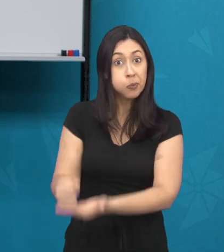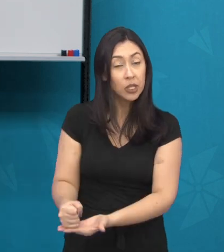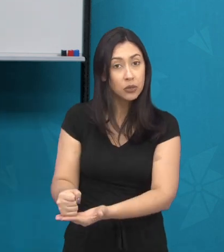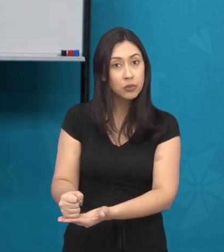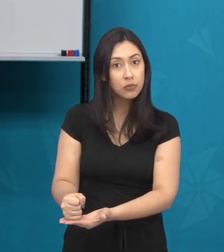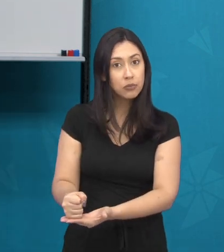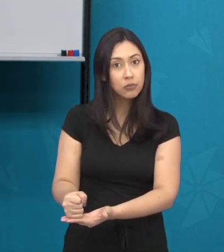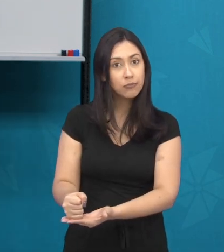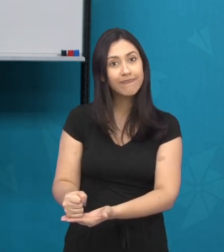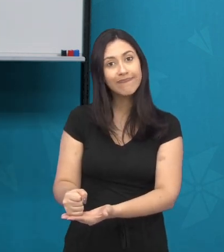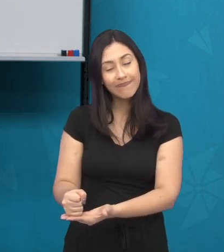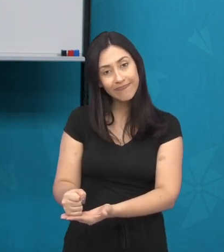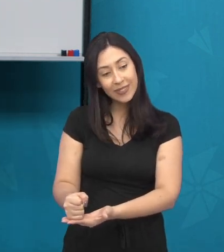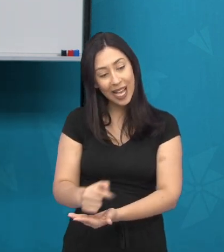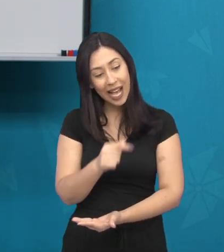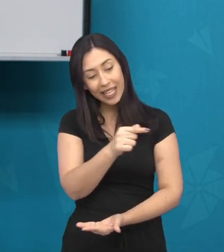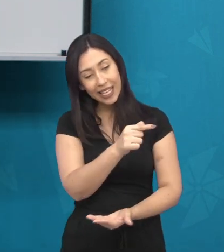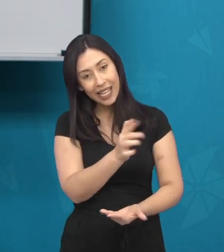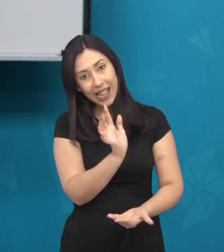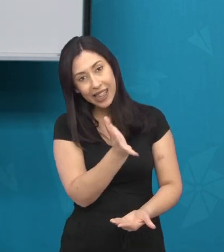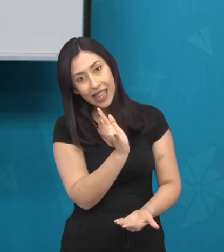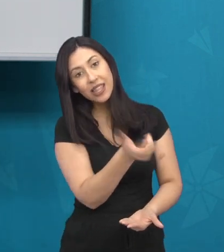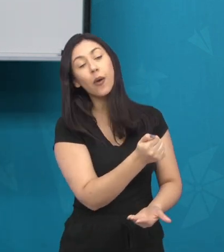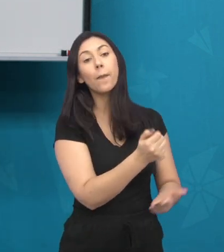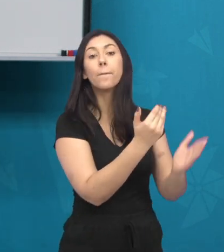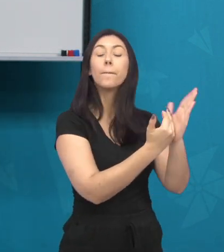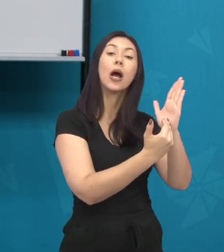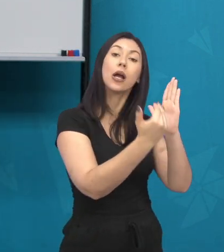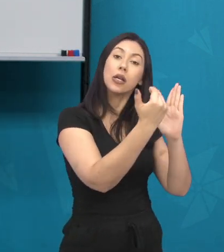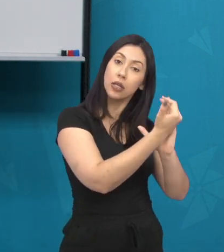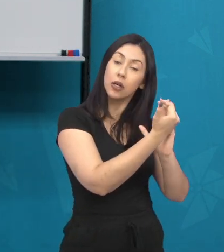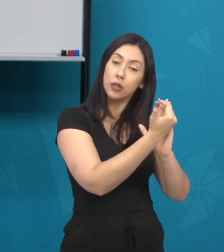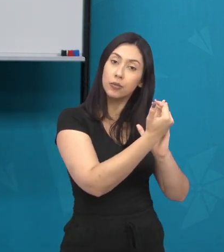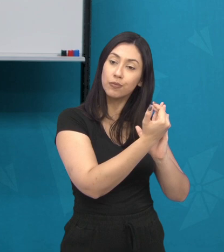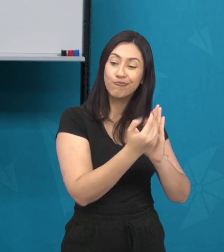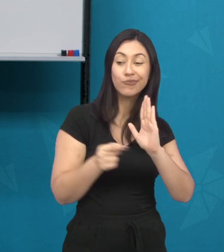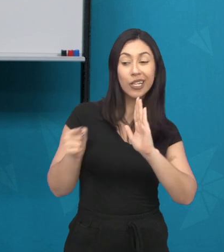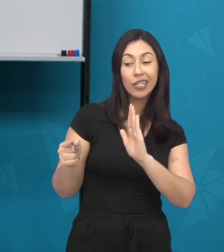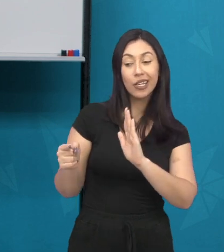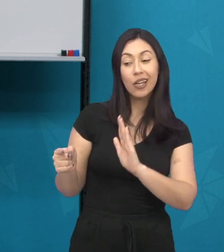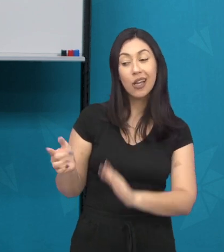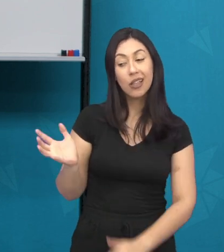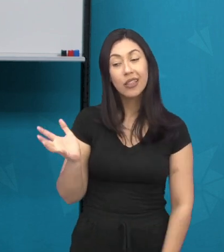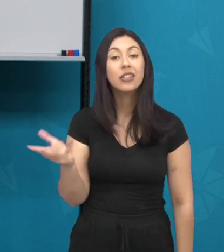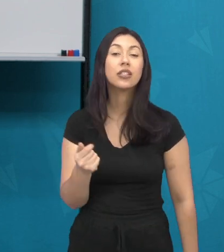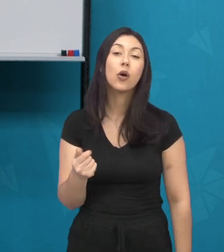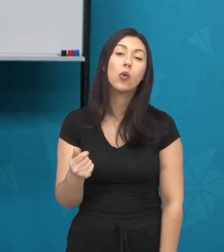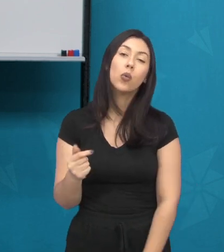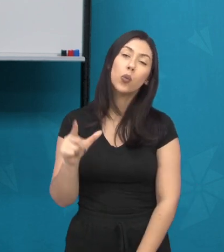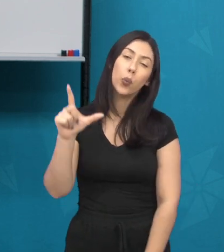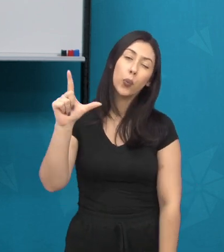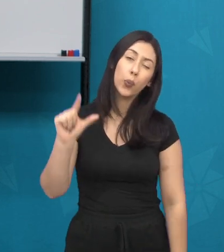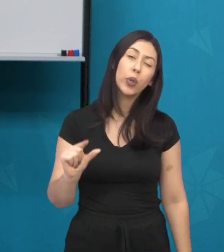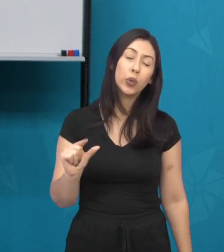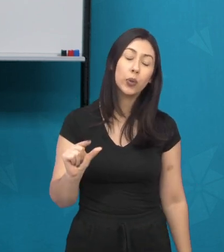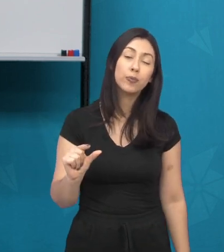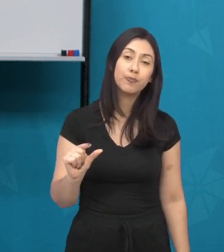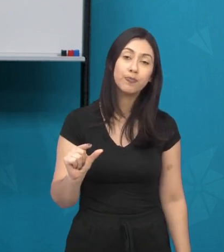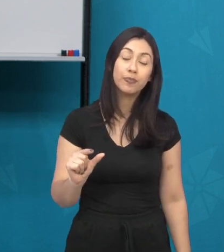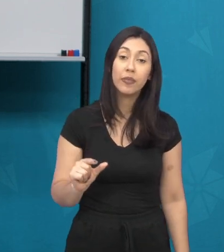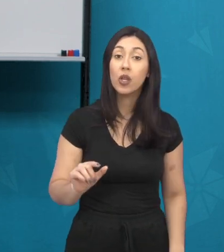gente diz que e são grandezas inversamente inversamente proporcionais sempre que a